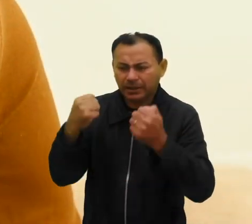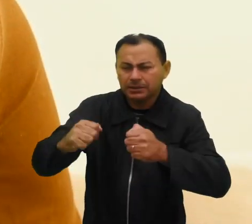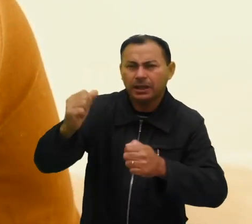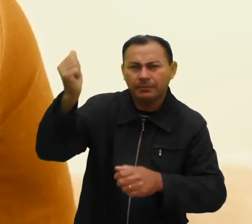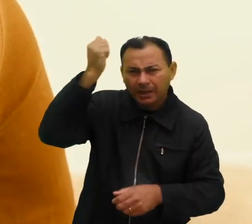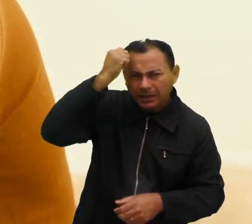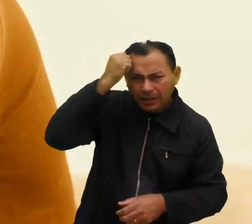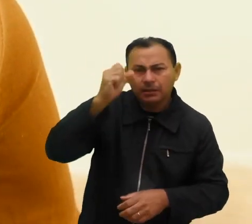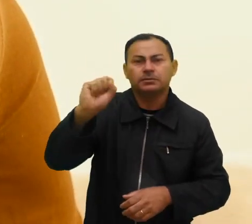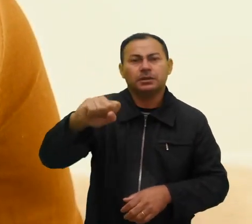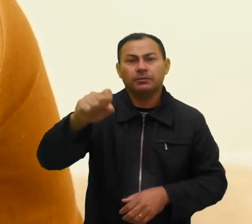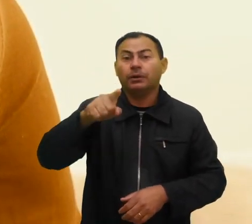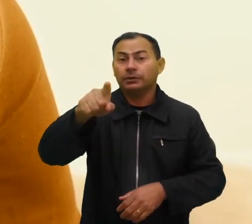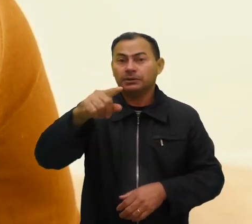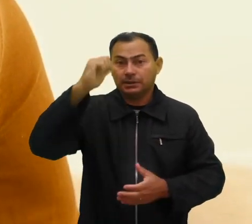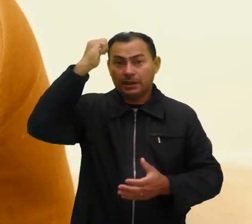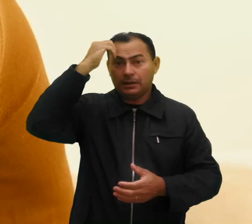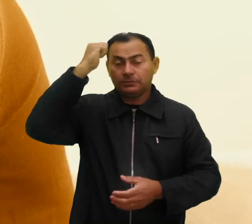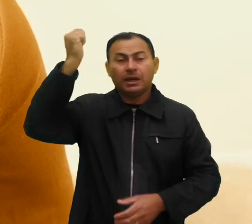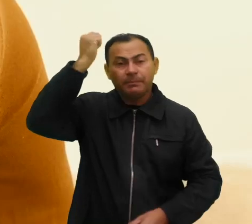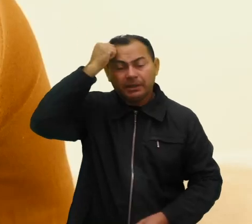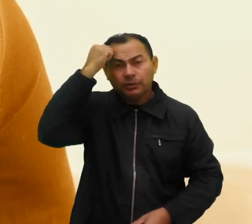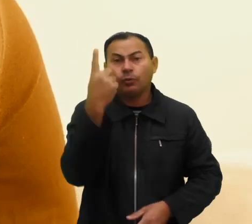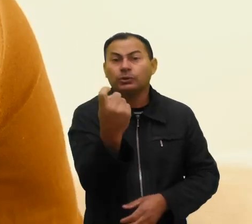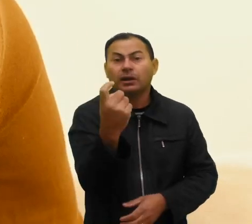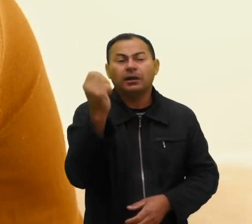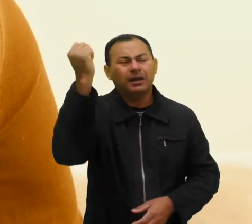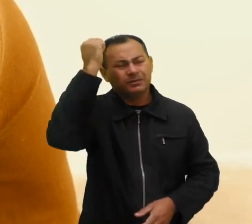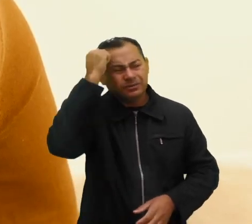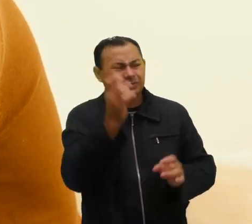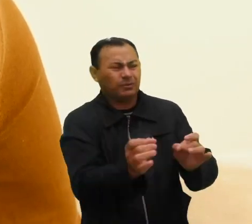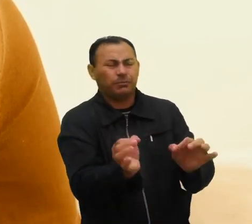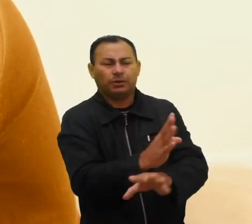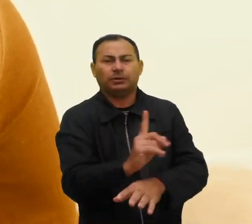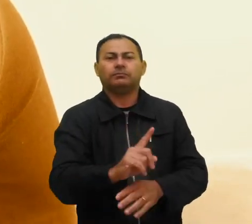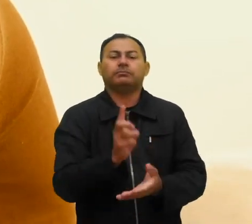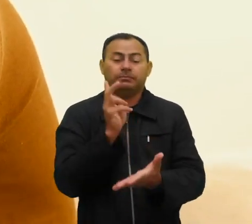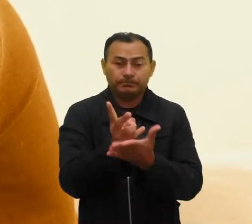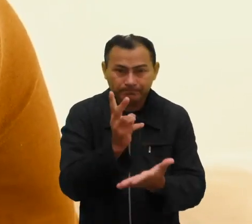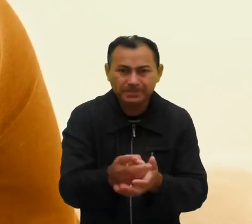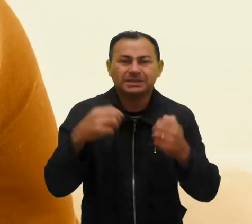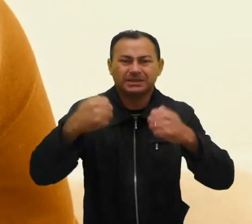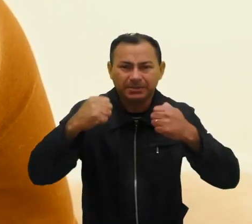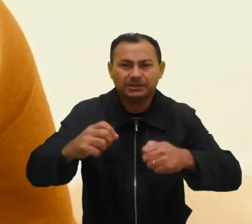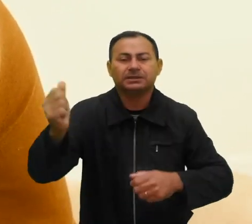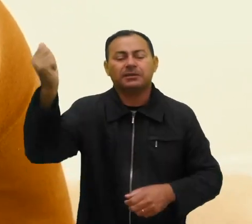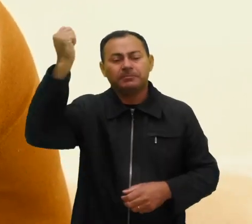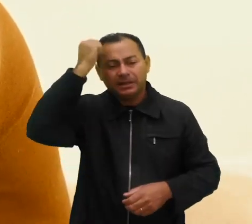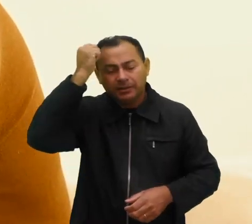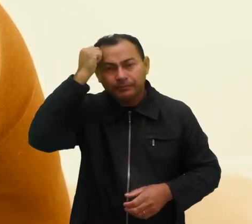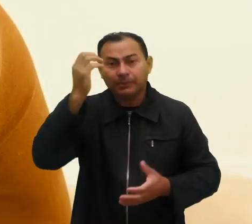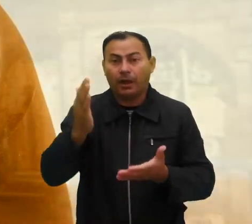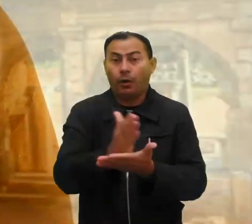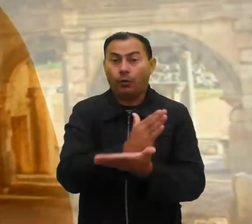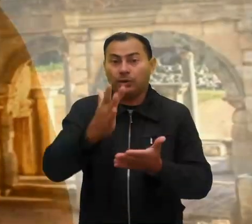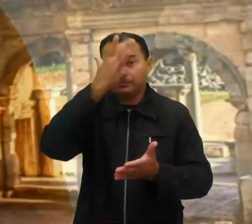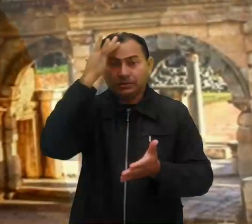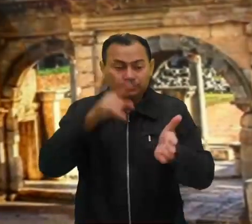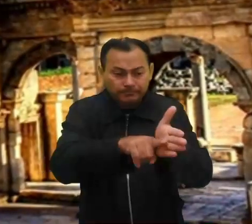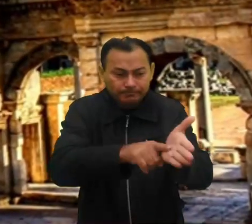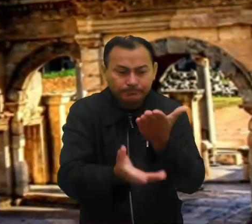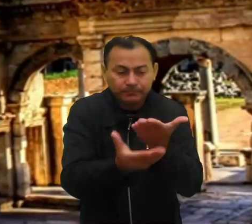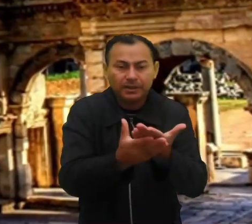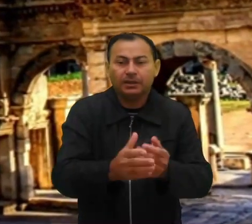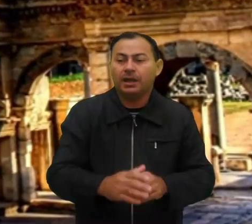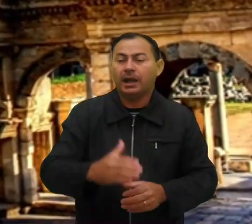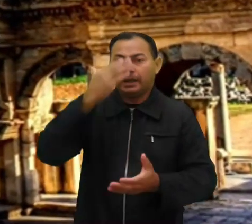que sim. Você não se arrepende apenas uma vez. Precisamos nos arrepender sempre. Alguns estudiosos acreditam que estas